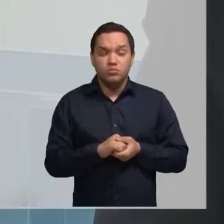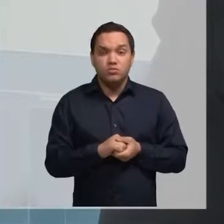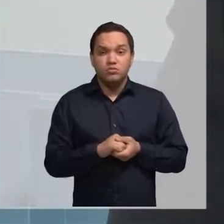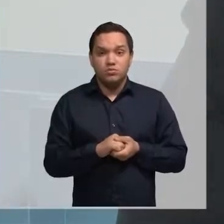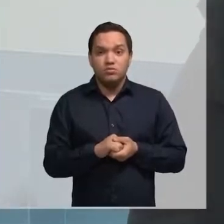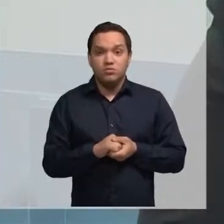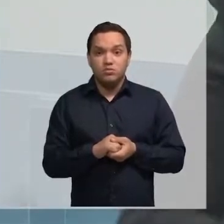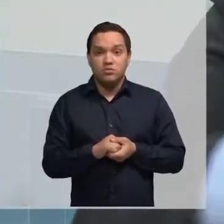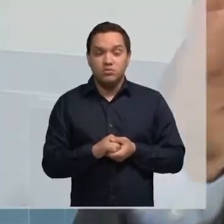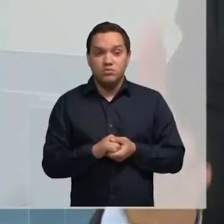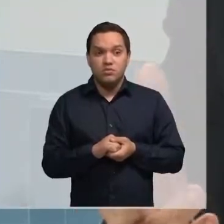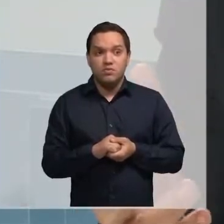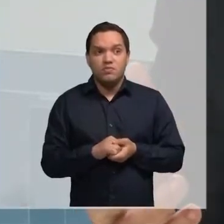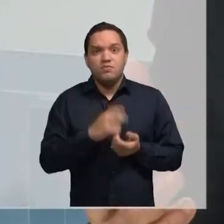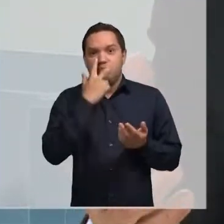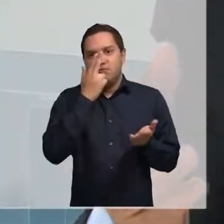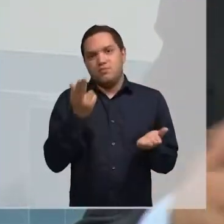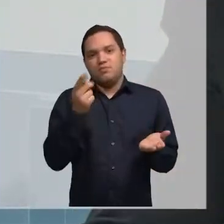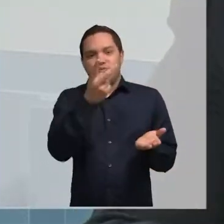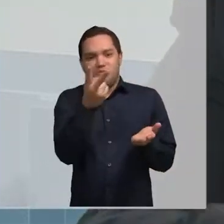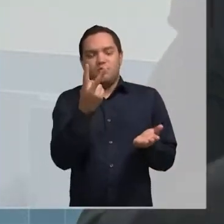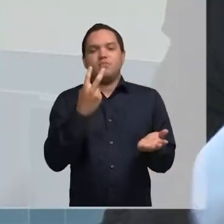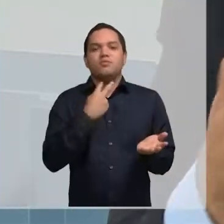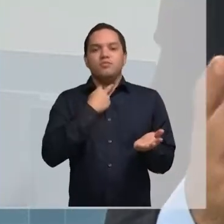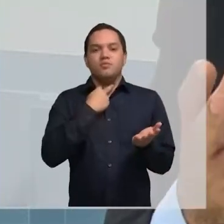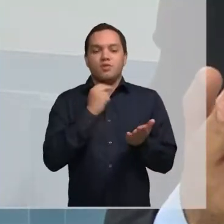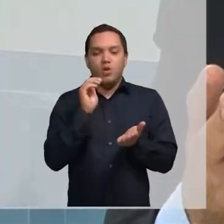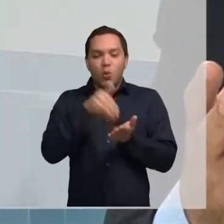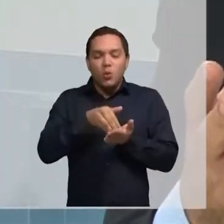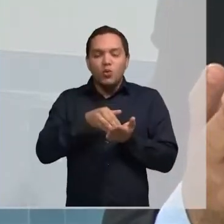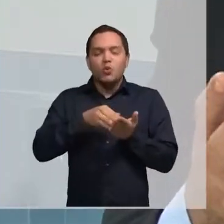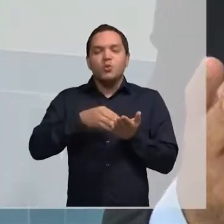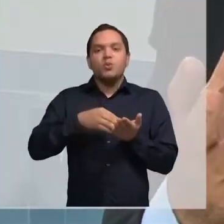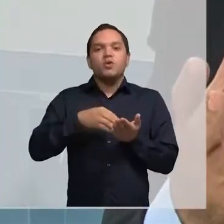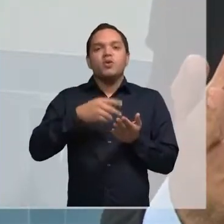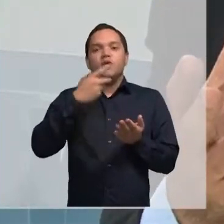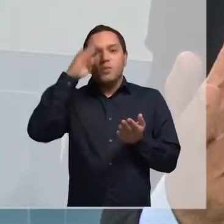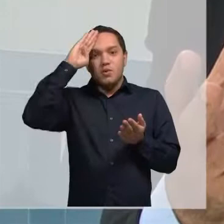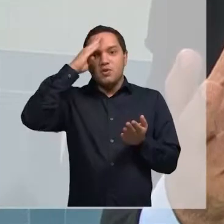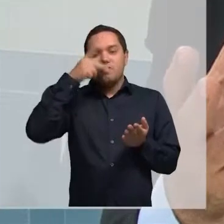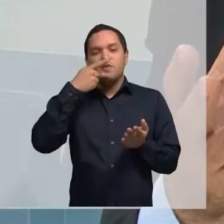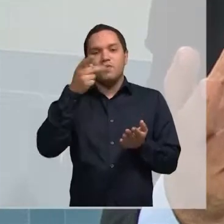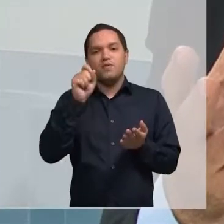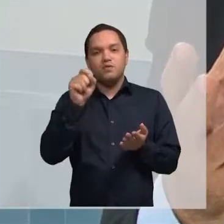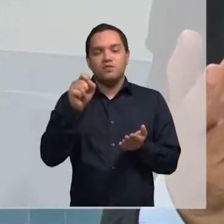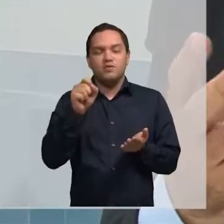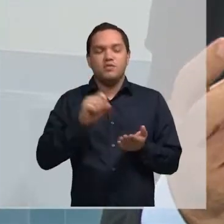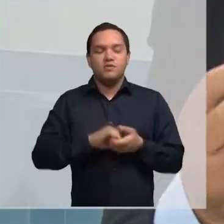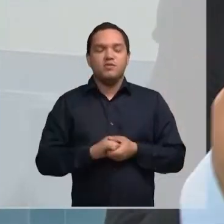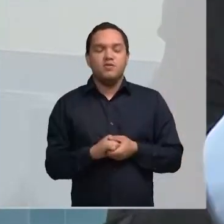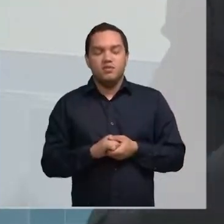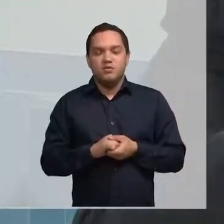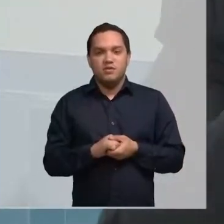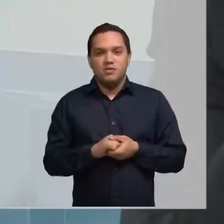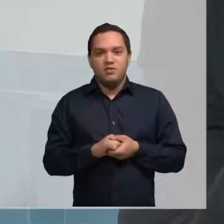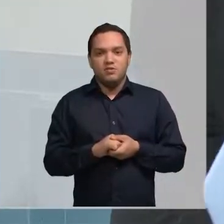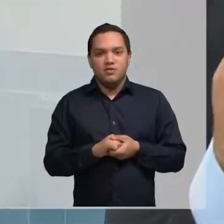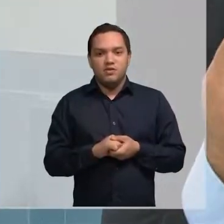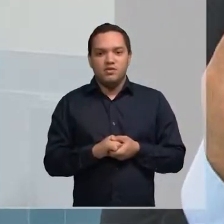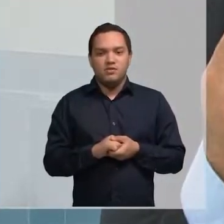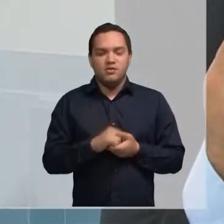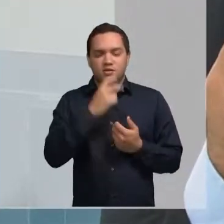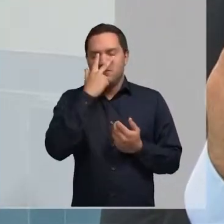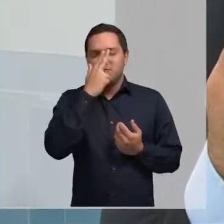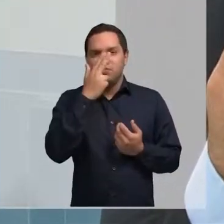talvez ele não esperasse. No final, para fechar o chave de ouro, né? Ele praticamente pronunciou as